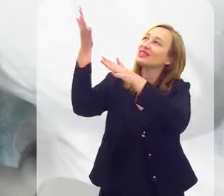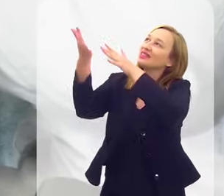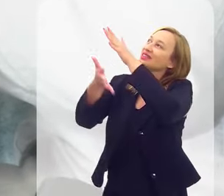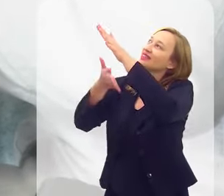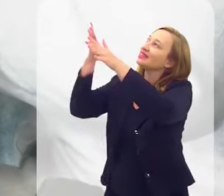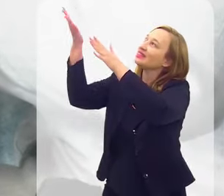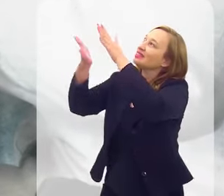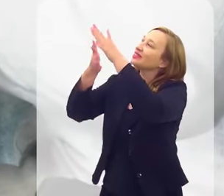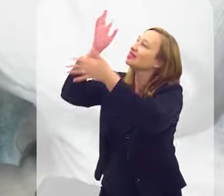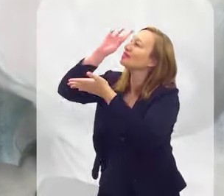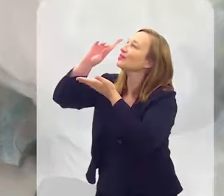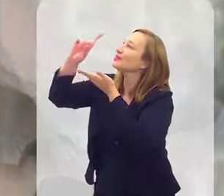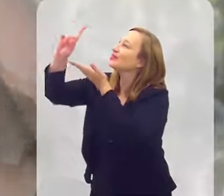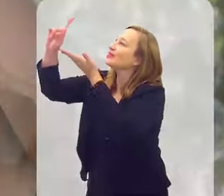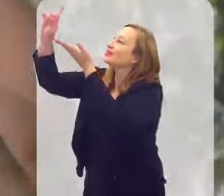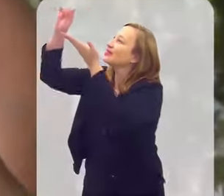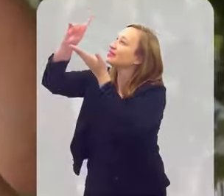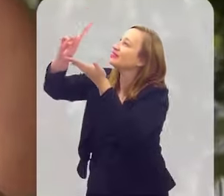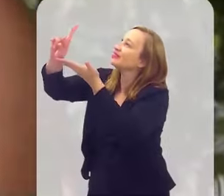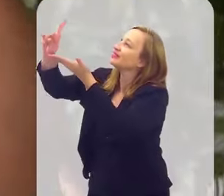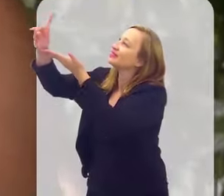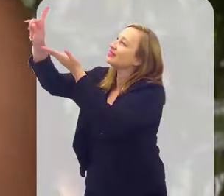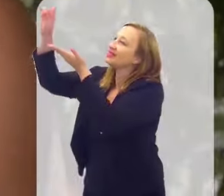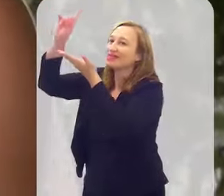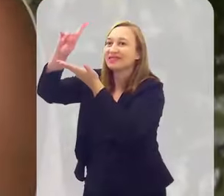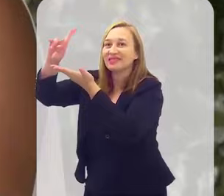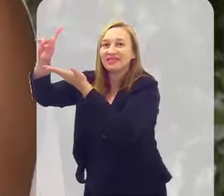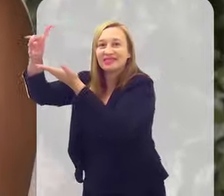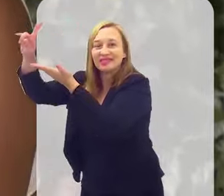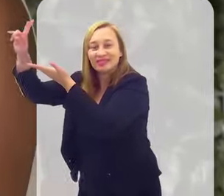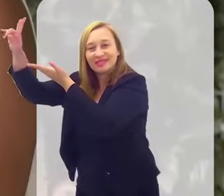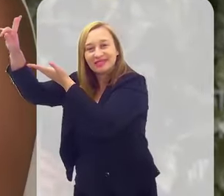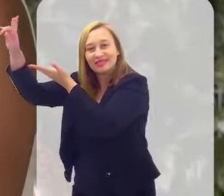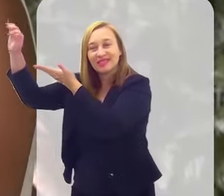aleluia Louvemos ao